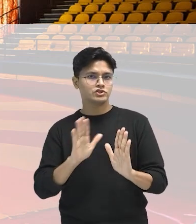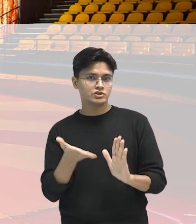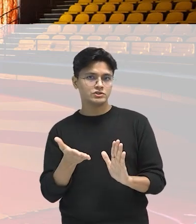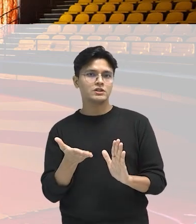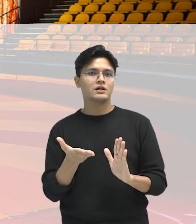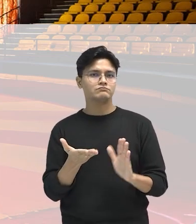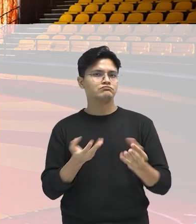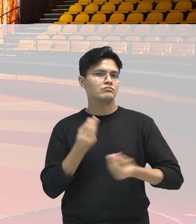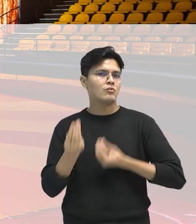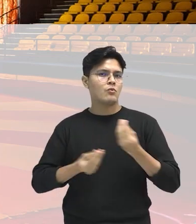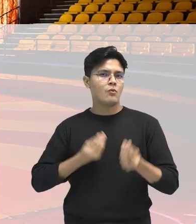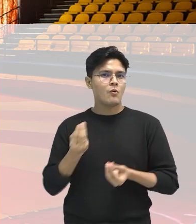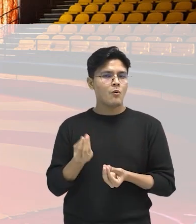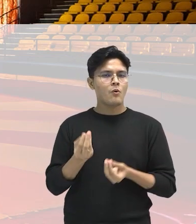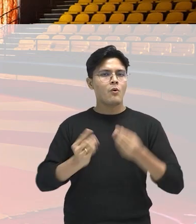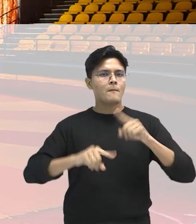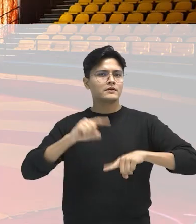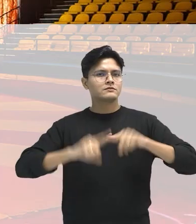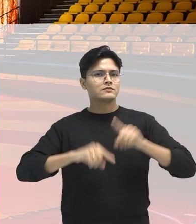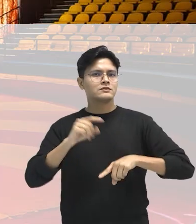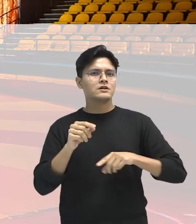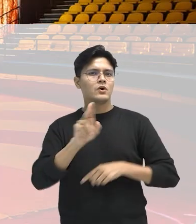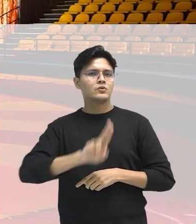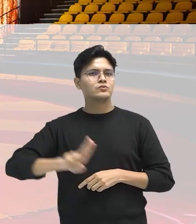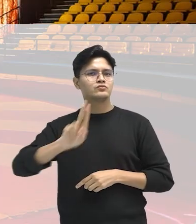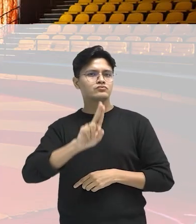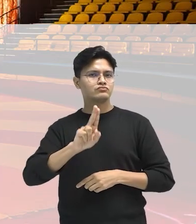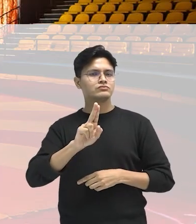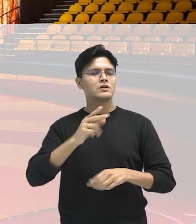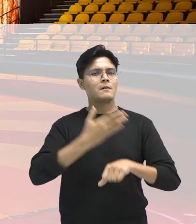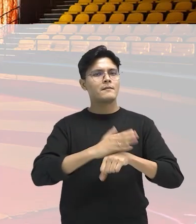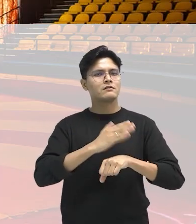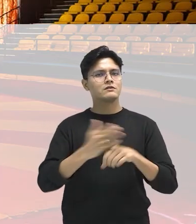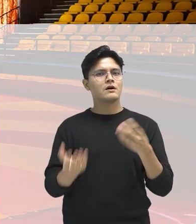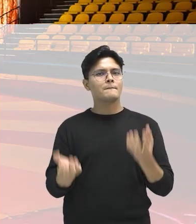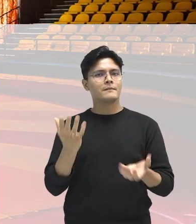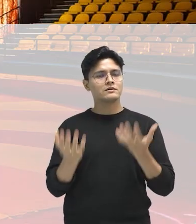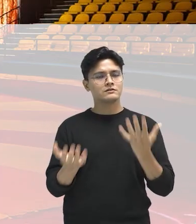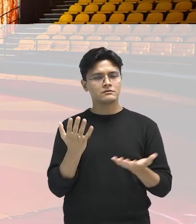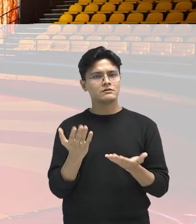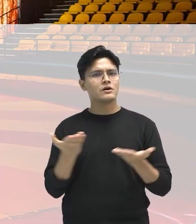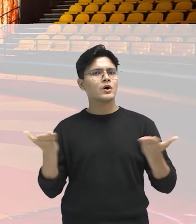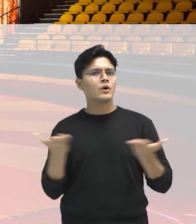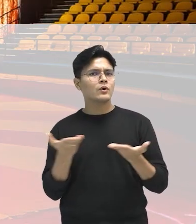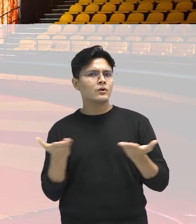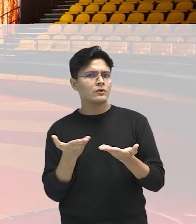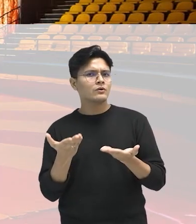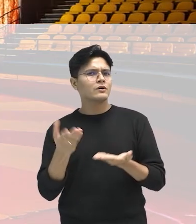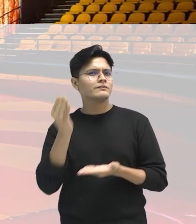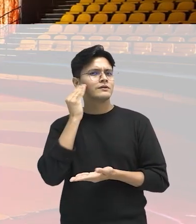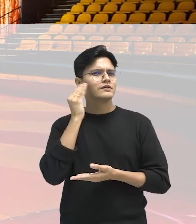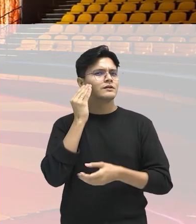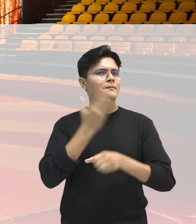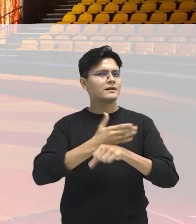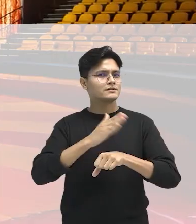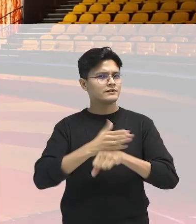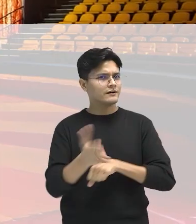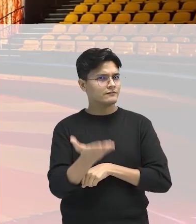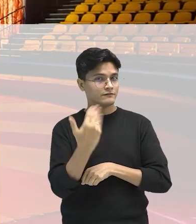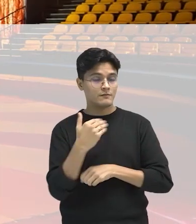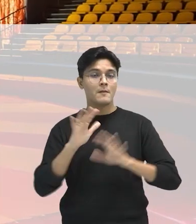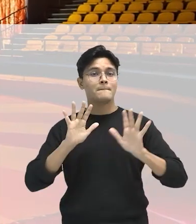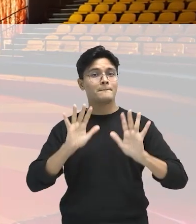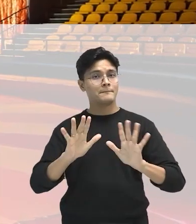as formas, né, de confeccionar esses materiais, que tal se a gente praticar um pouquinho?